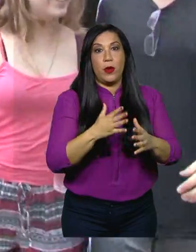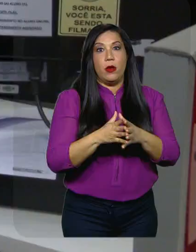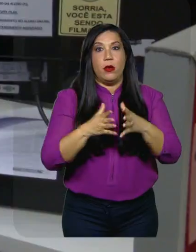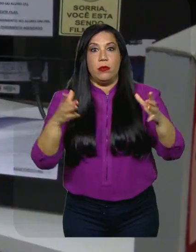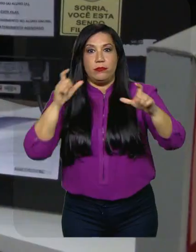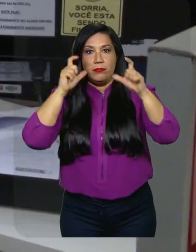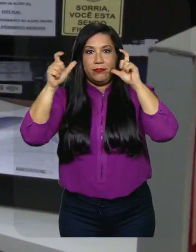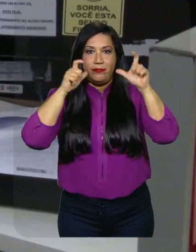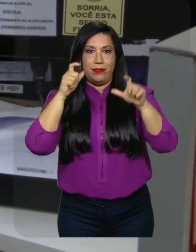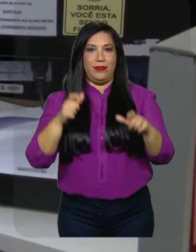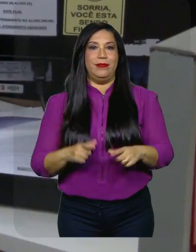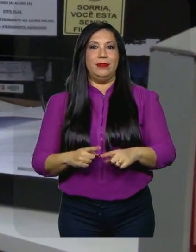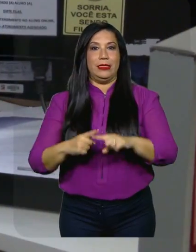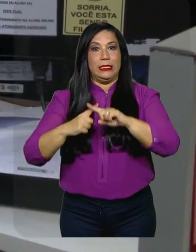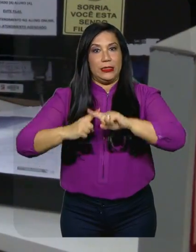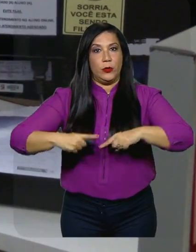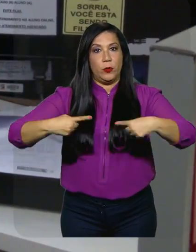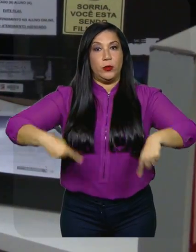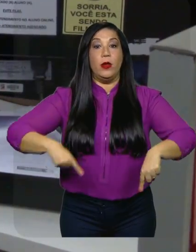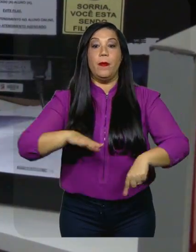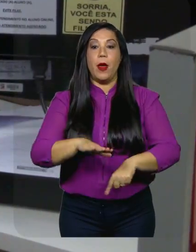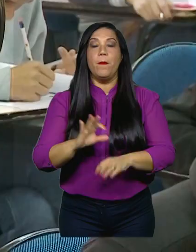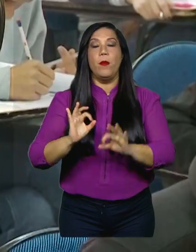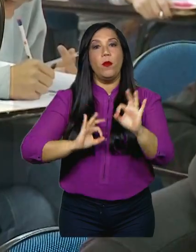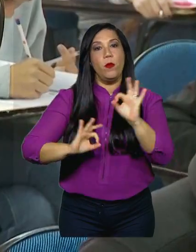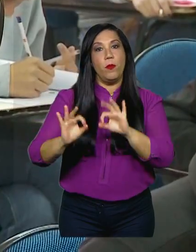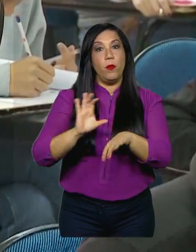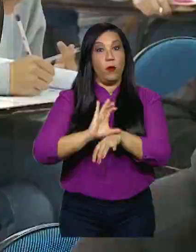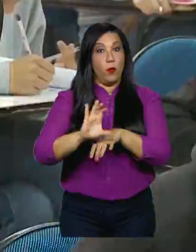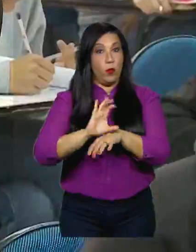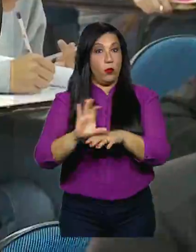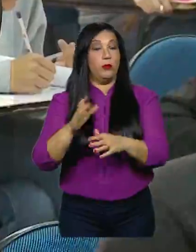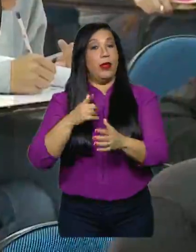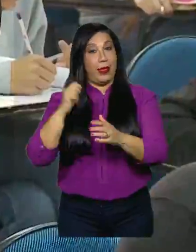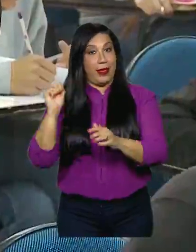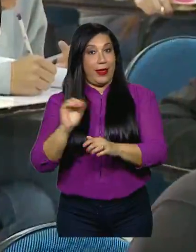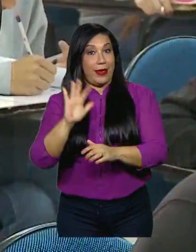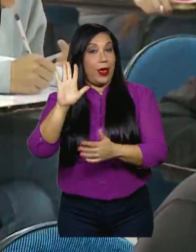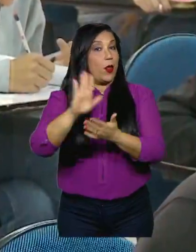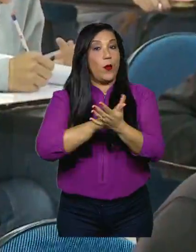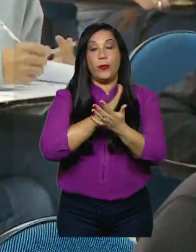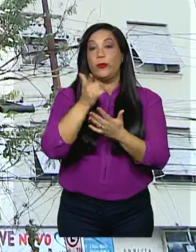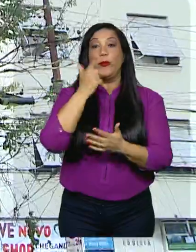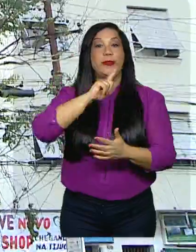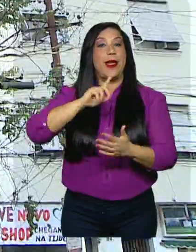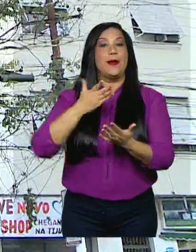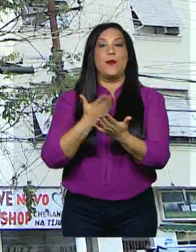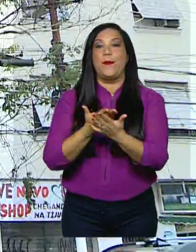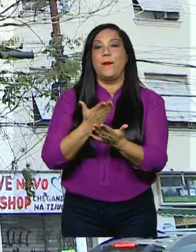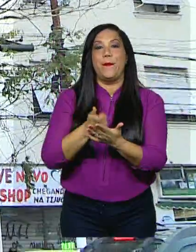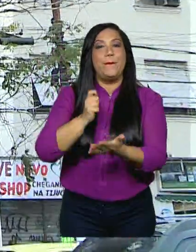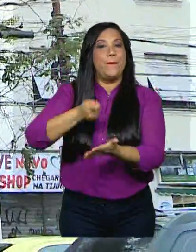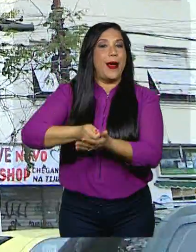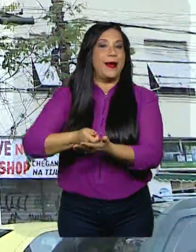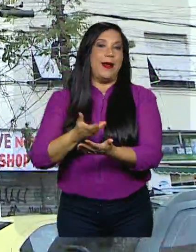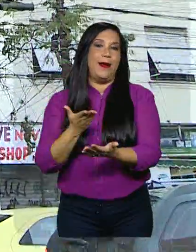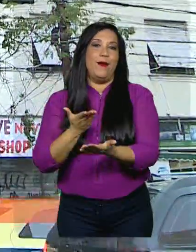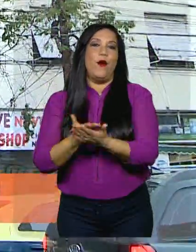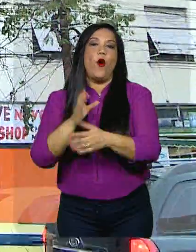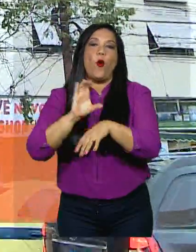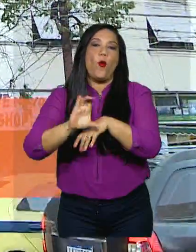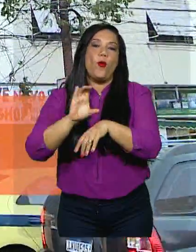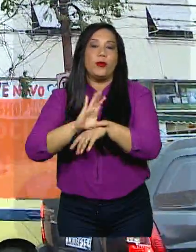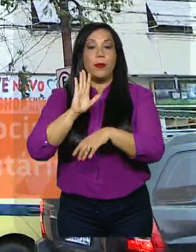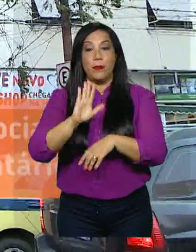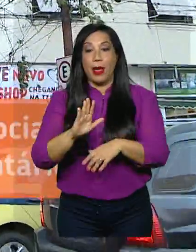enorme. Cursos de preparação podem ser caros e inviáveis para a maioria dos alunos, mas iniciativas como o